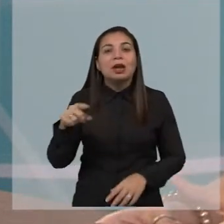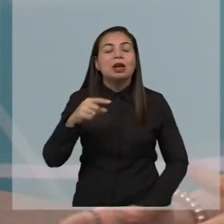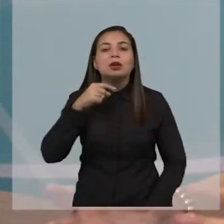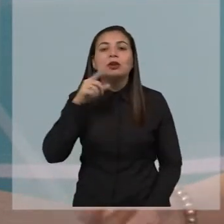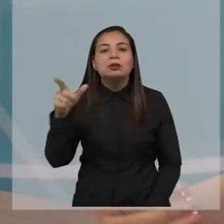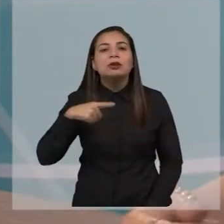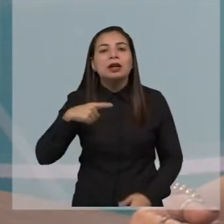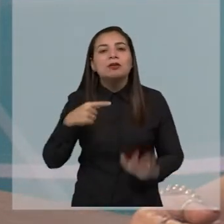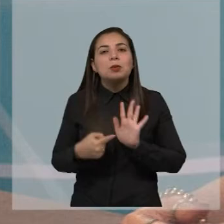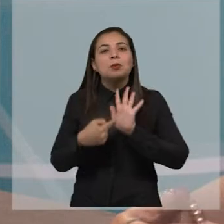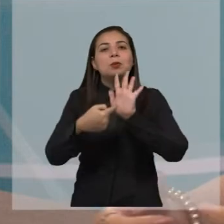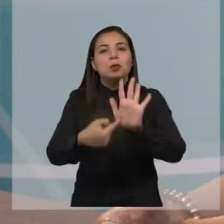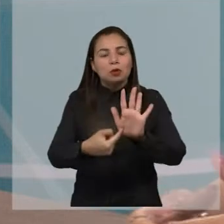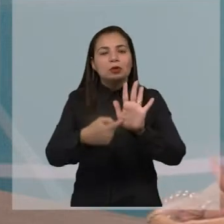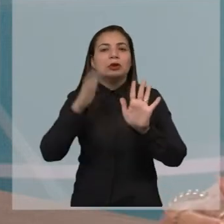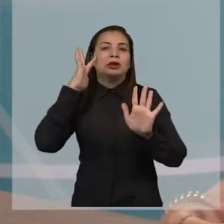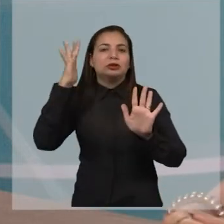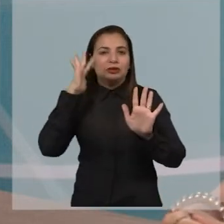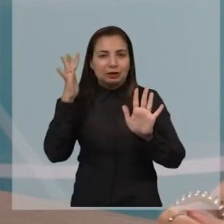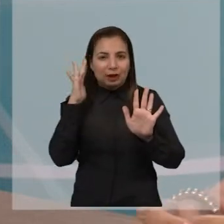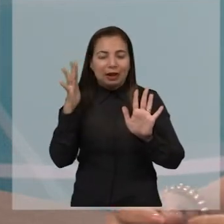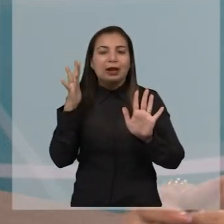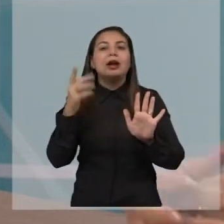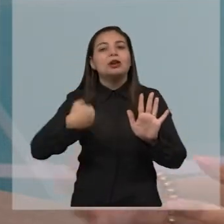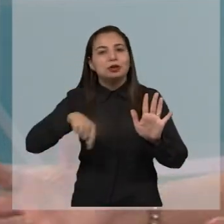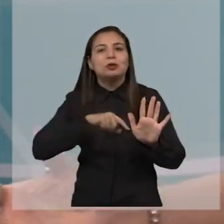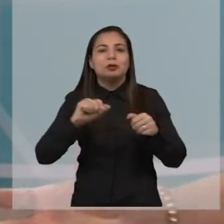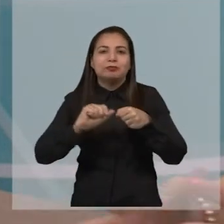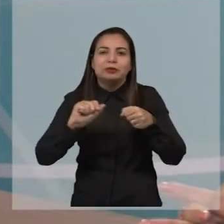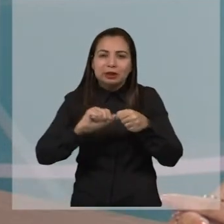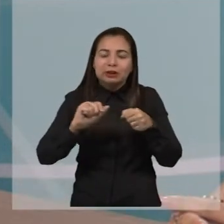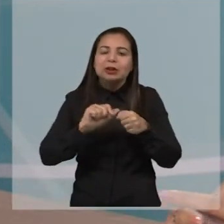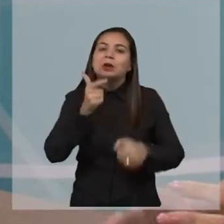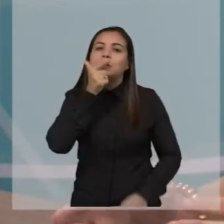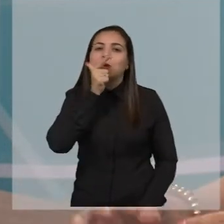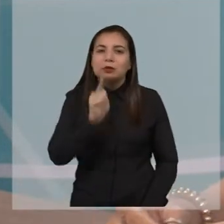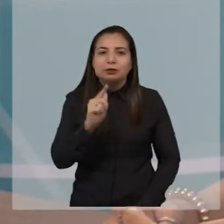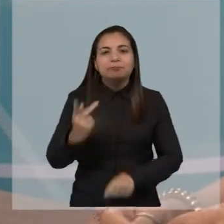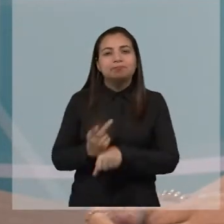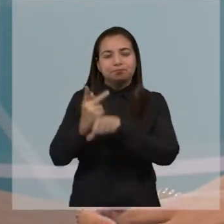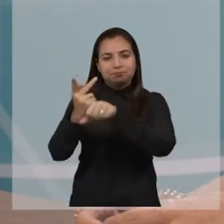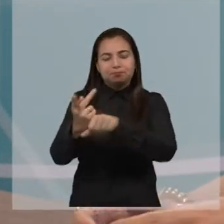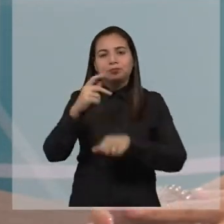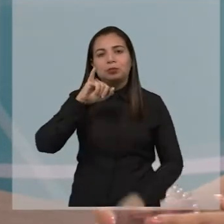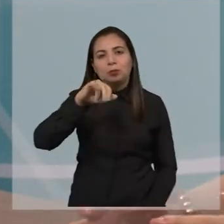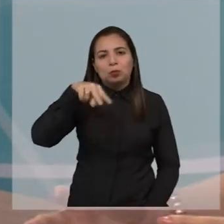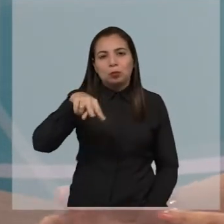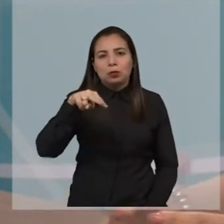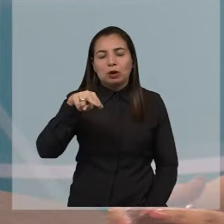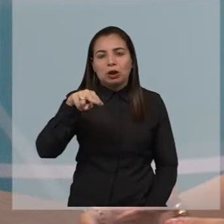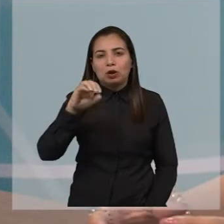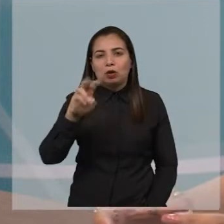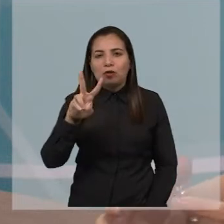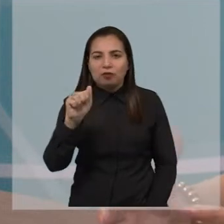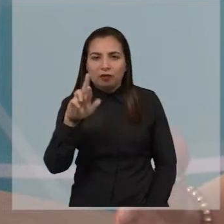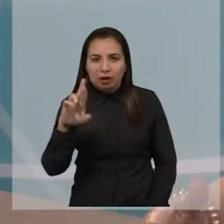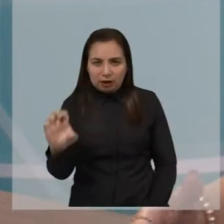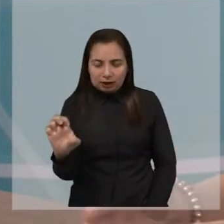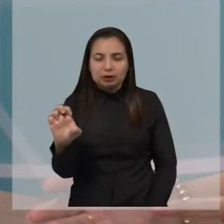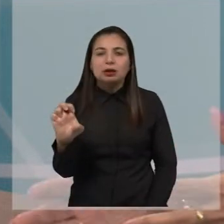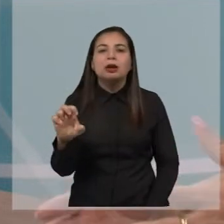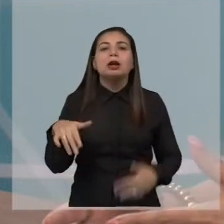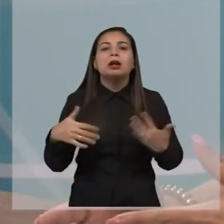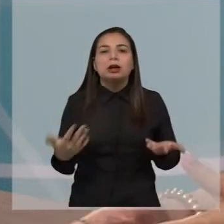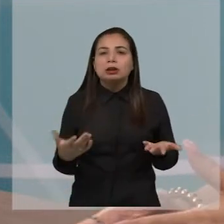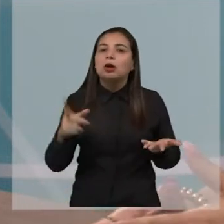CPL 3, mas trouxe essa ideia quando a gente recebeu o público e a gente conseguiu desenvolver. Né? E isso envolve esse público na